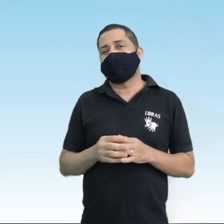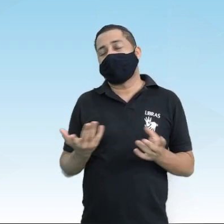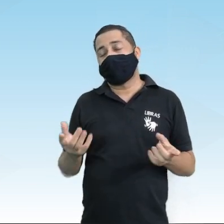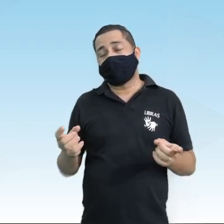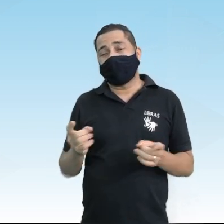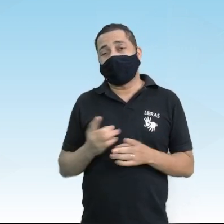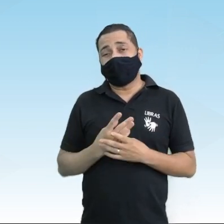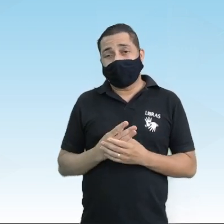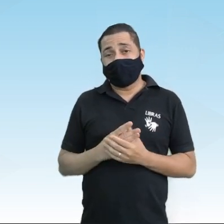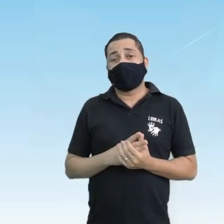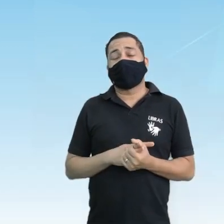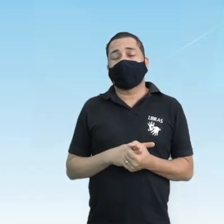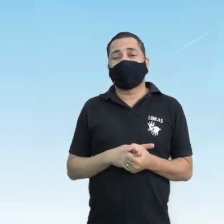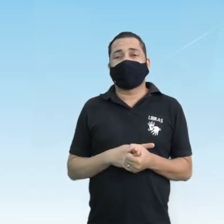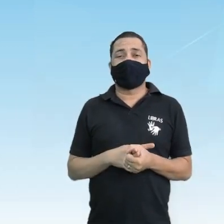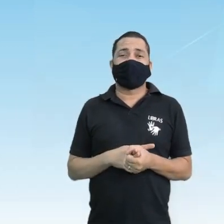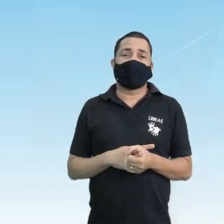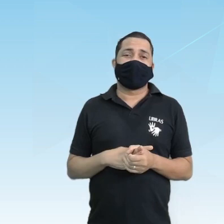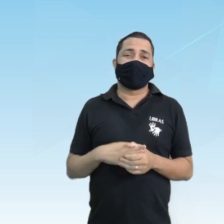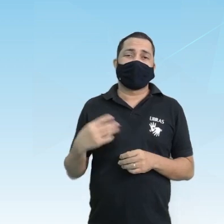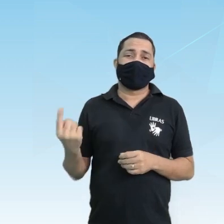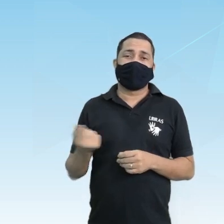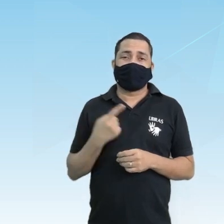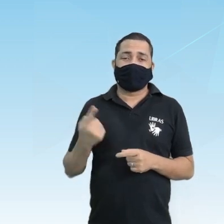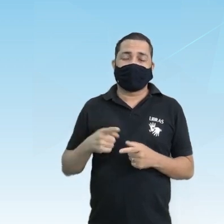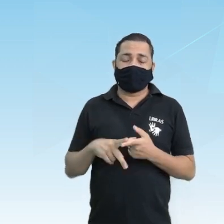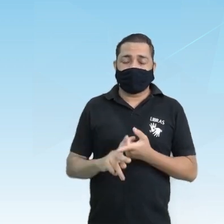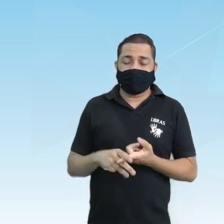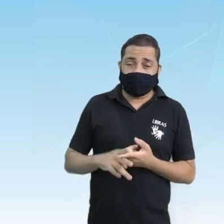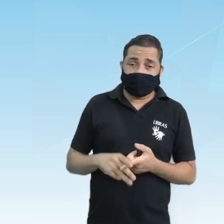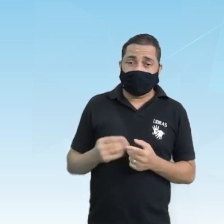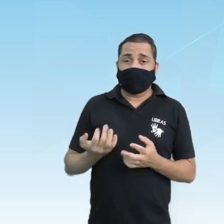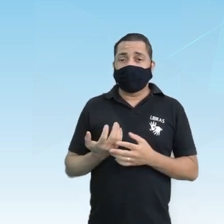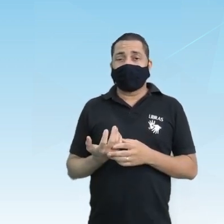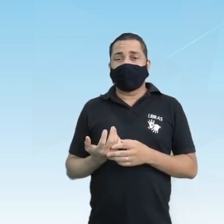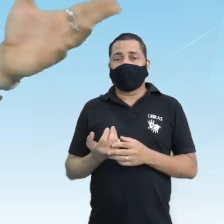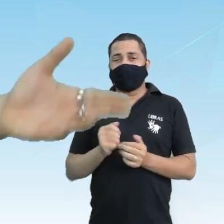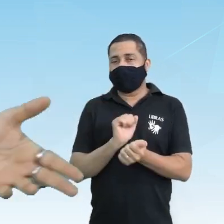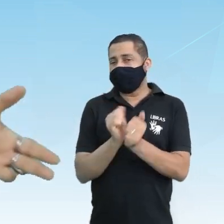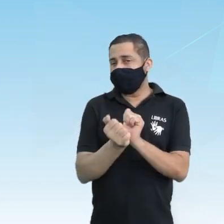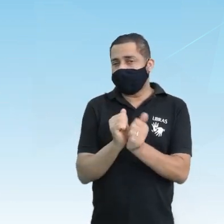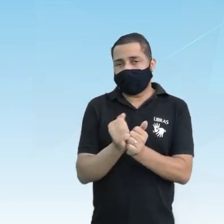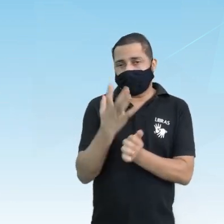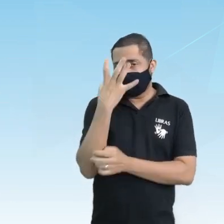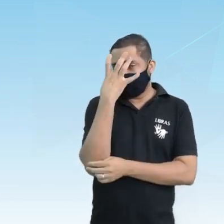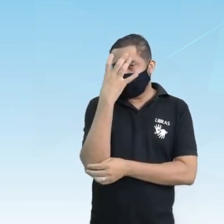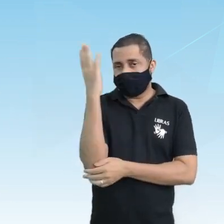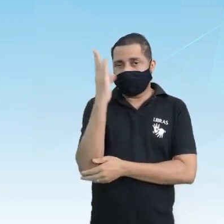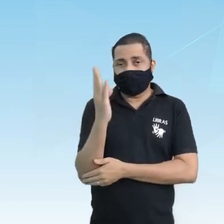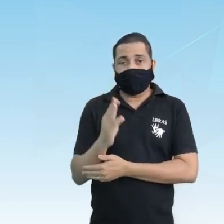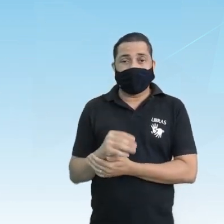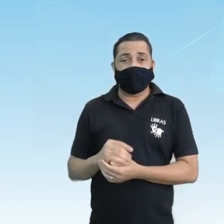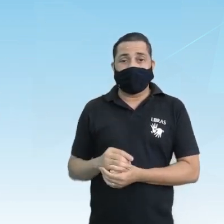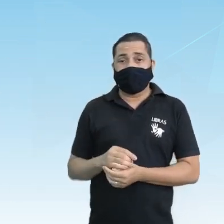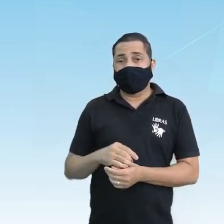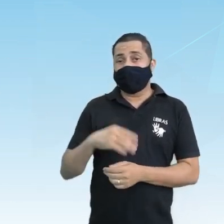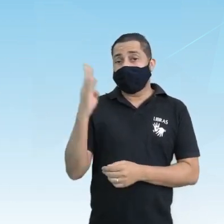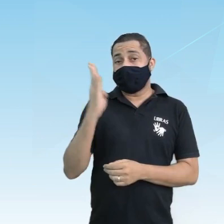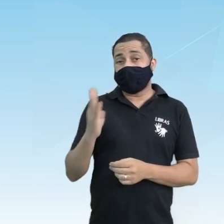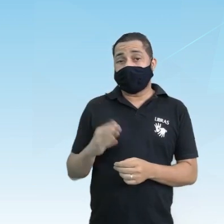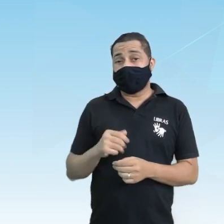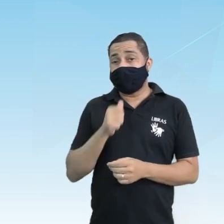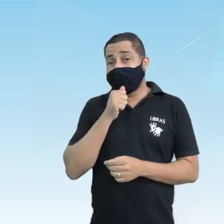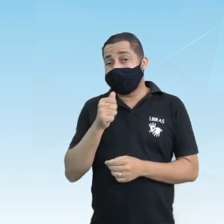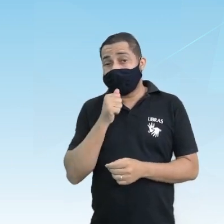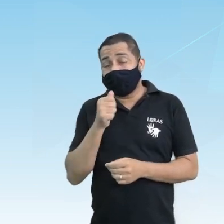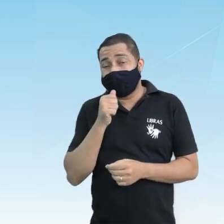com a nossa mão de obra escravizada, que era uma vergonha mundial na época. O Brasil era um dos únicos países que